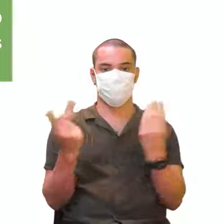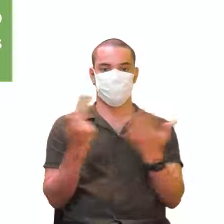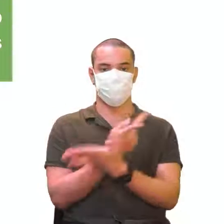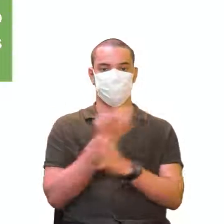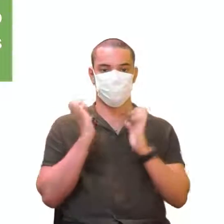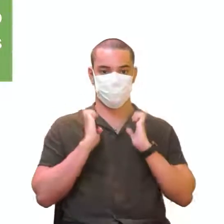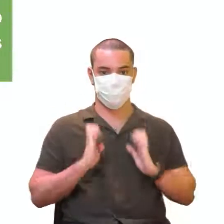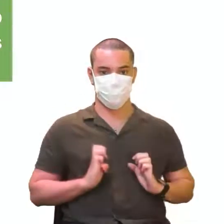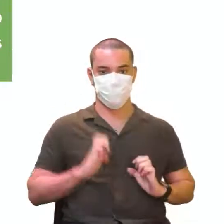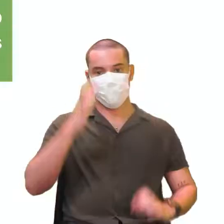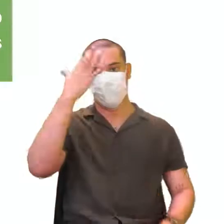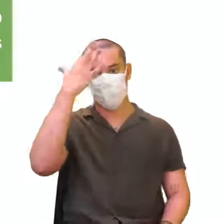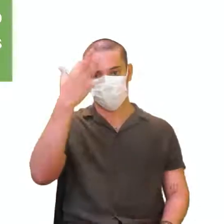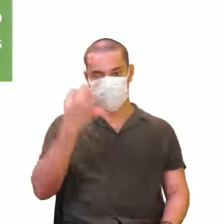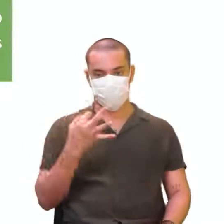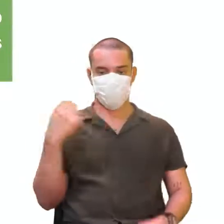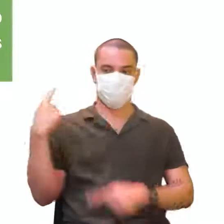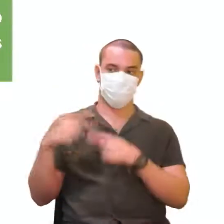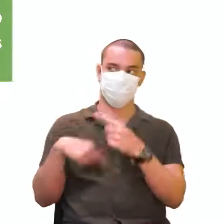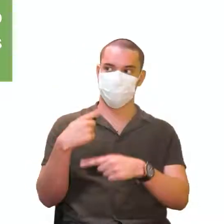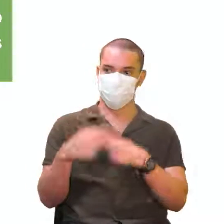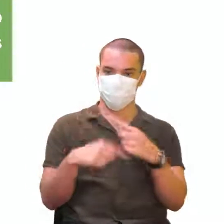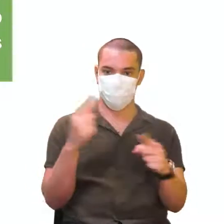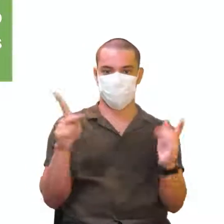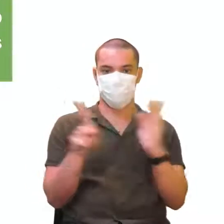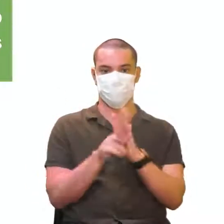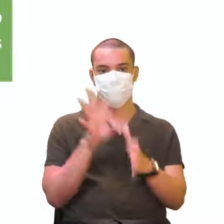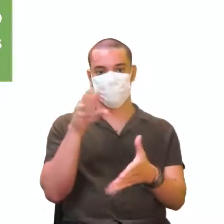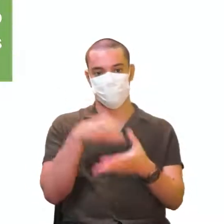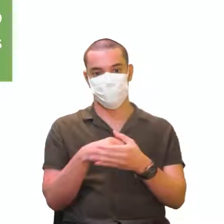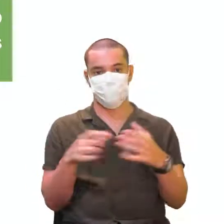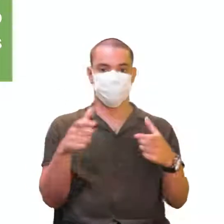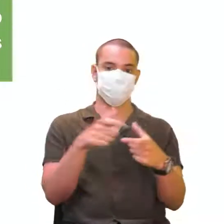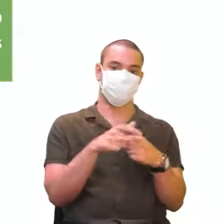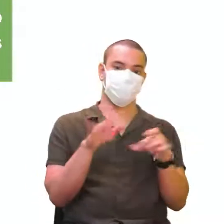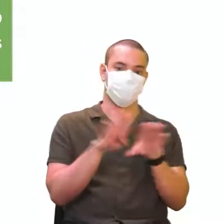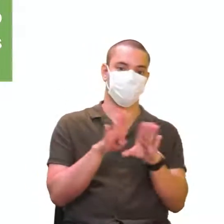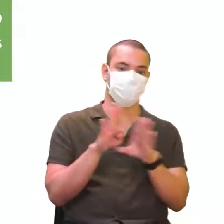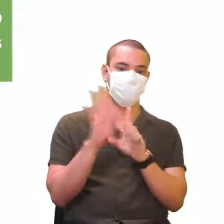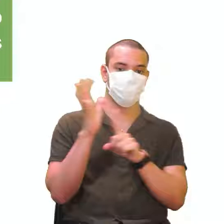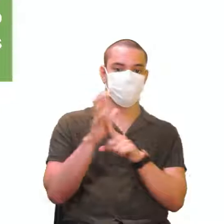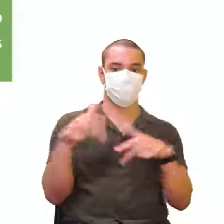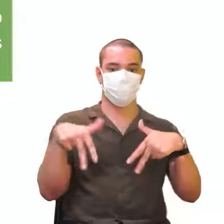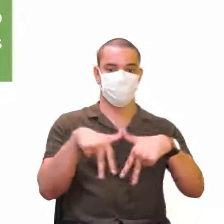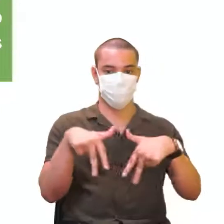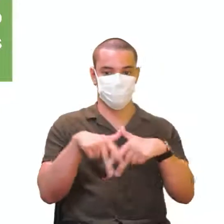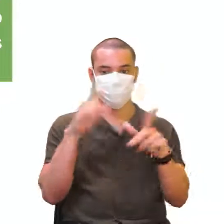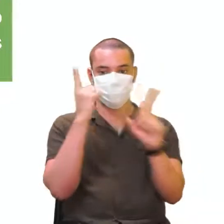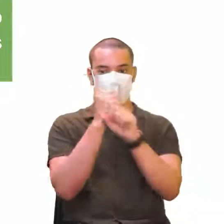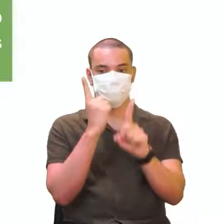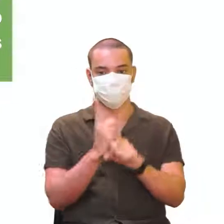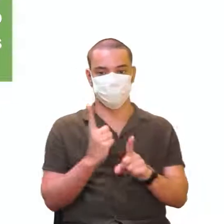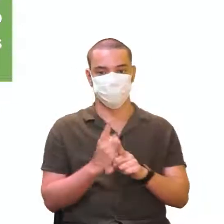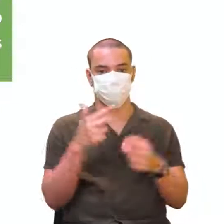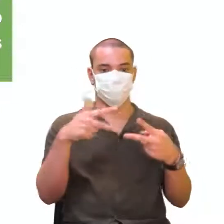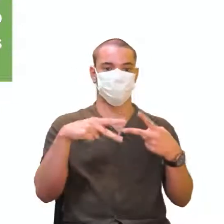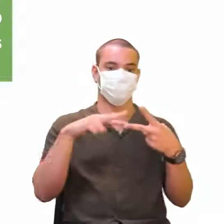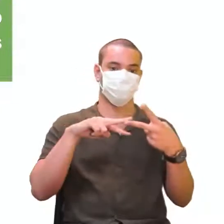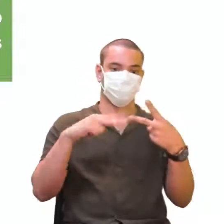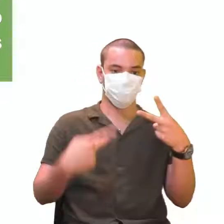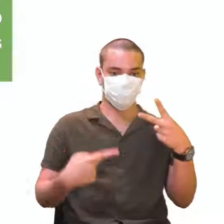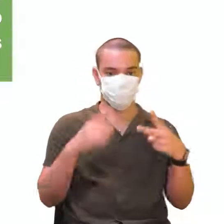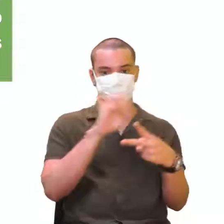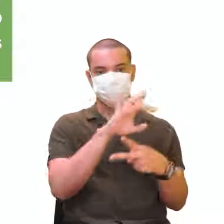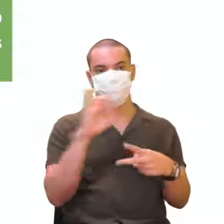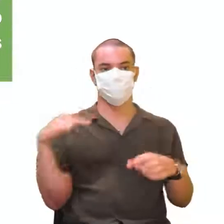envolvidas. Compreender a herança genética ligada, restrita e influenciada pelo sexo, identificando as anomalias ligadas